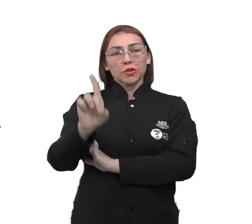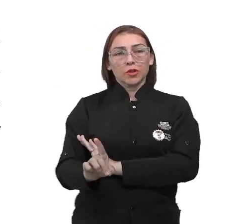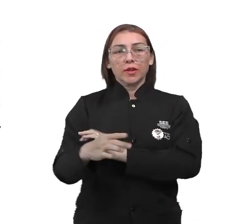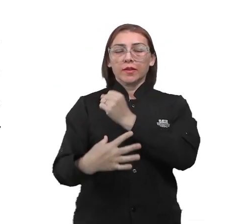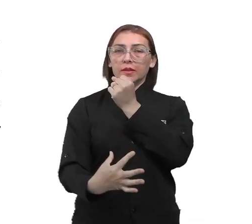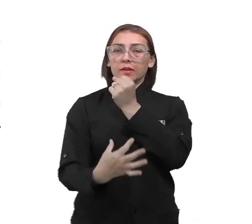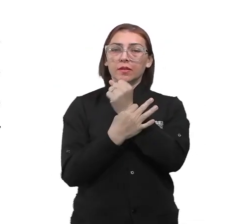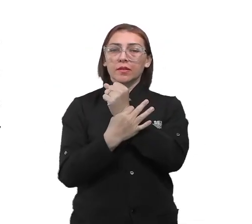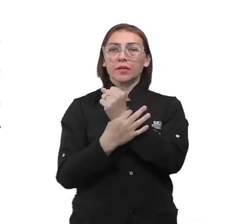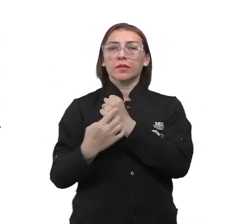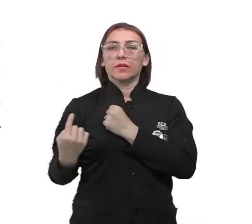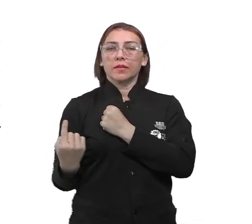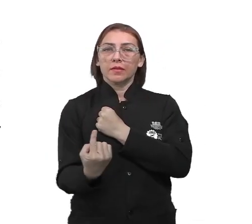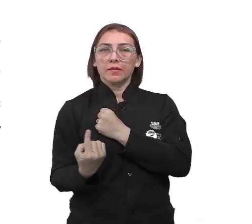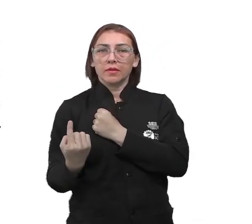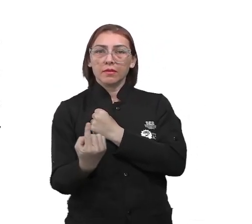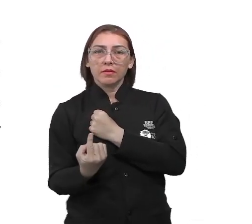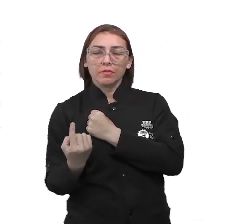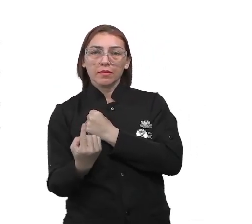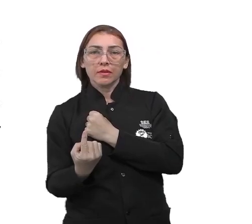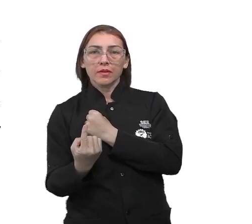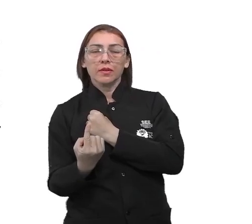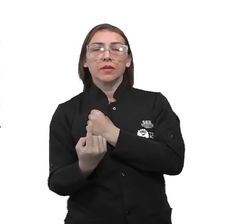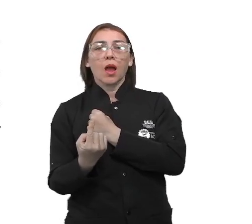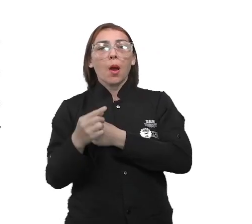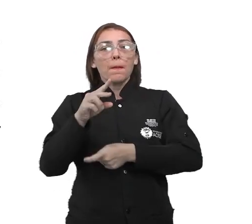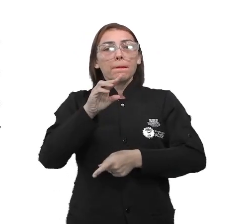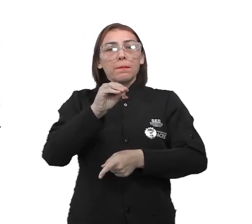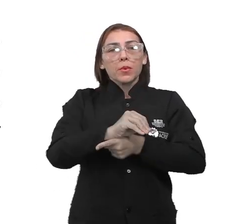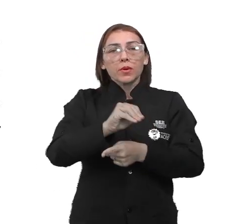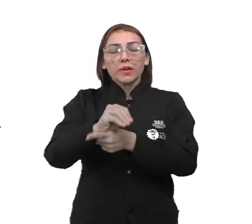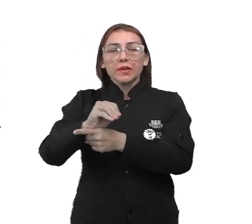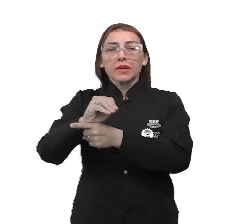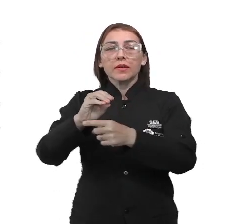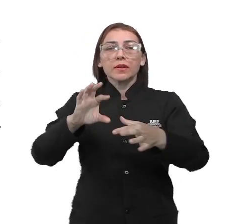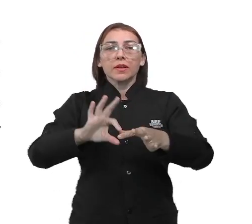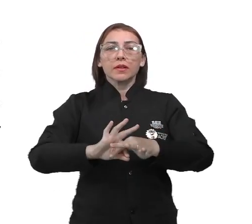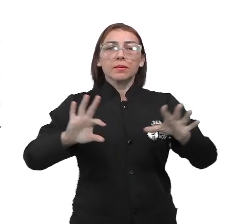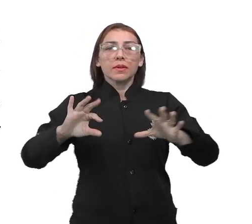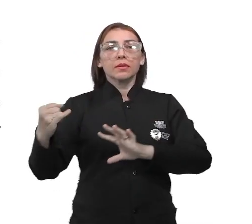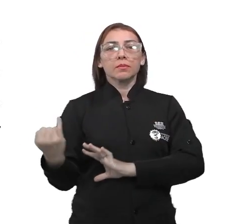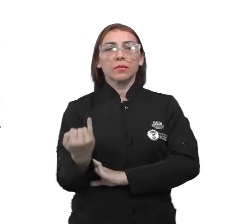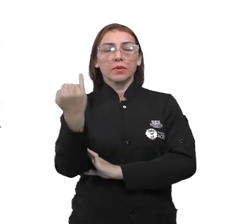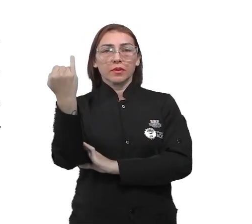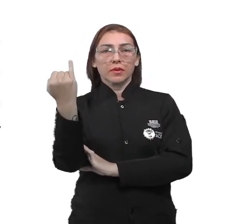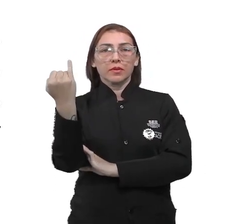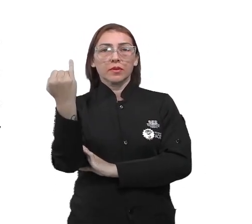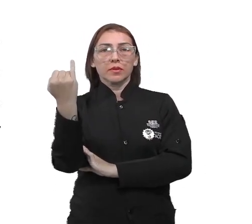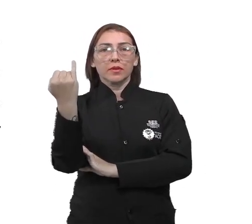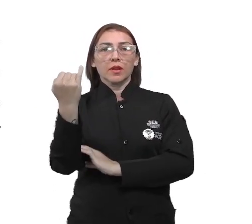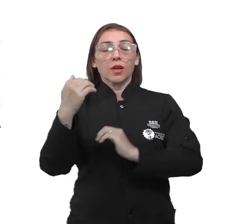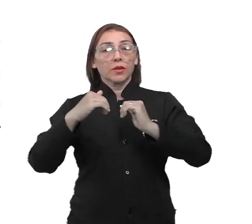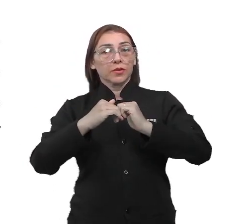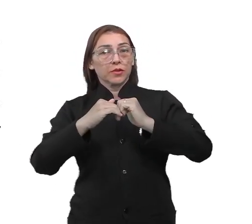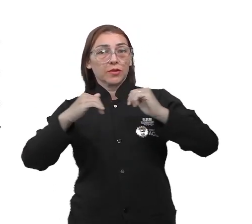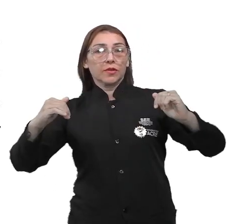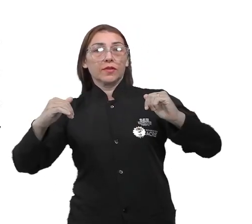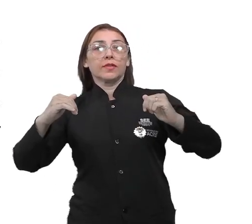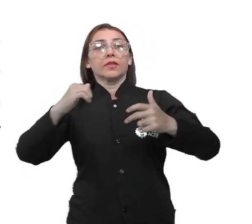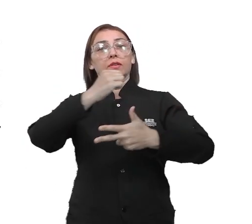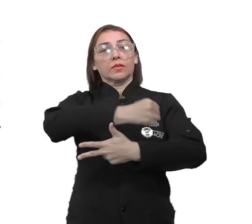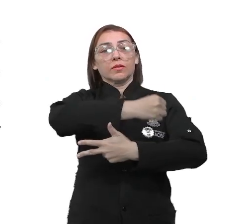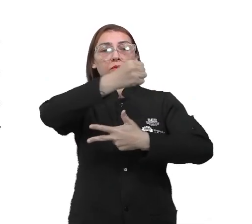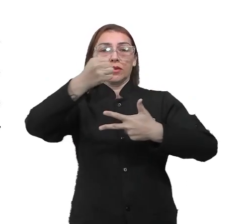e garantias individuais, proteção das liberdades fundamentais, divisão dos